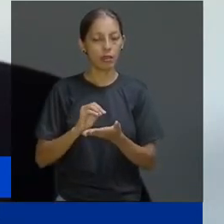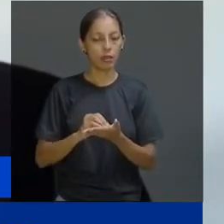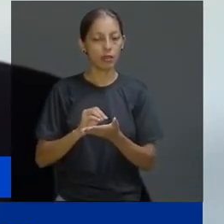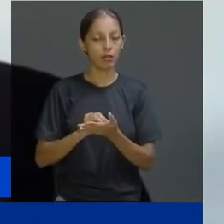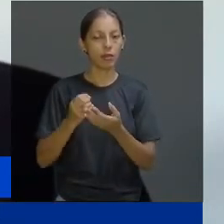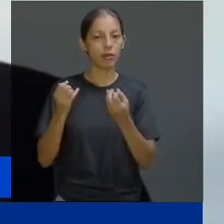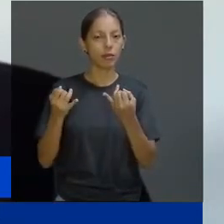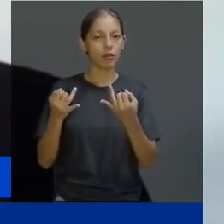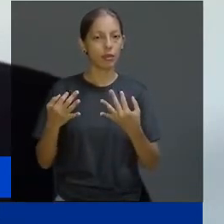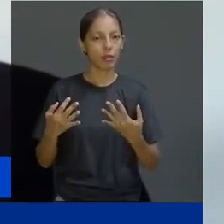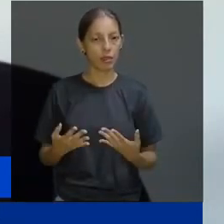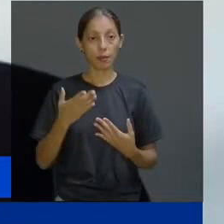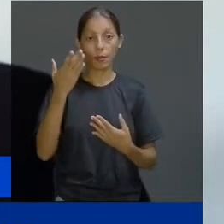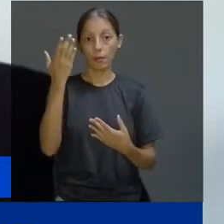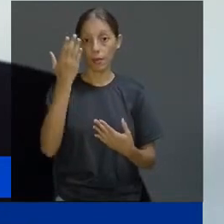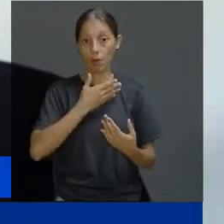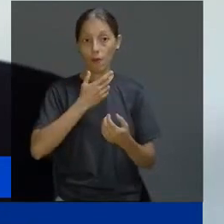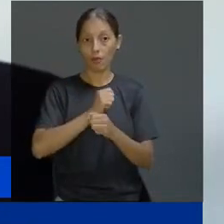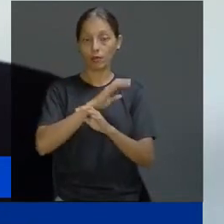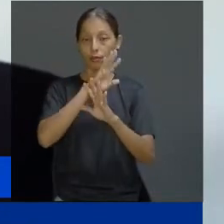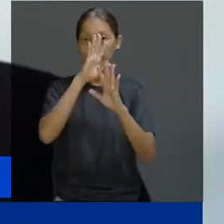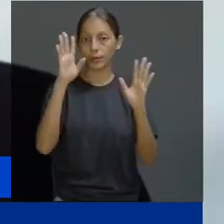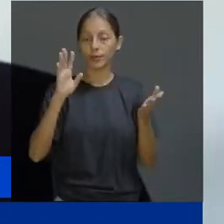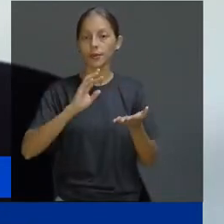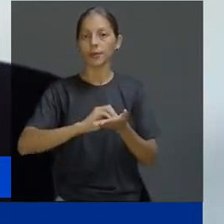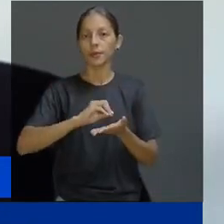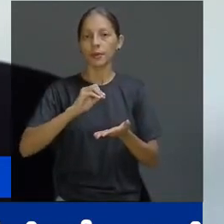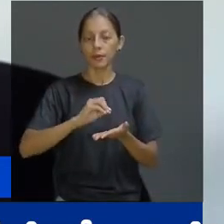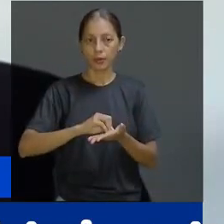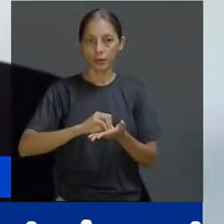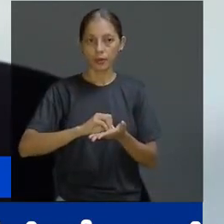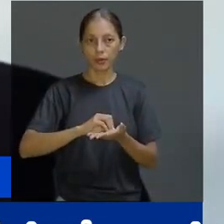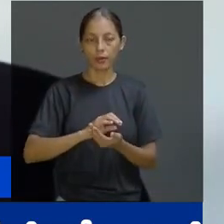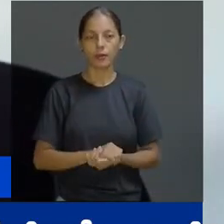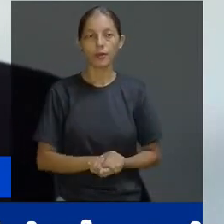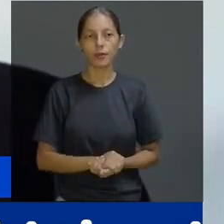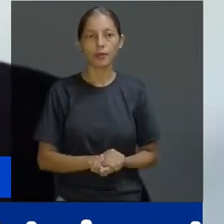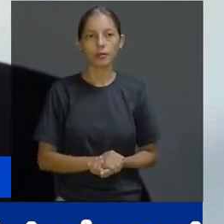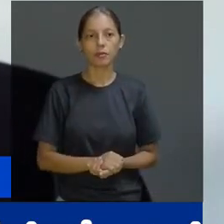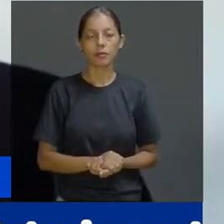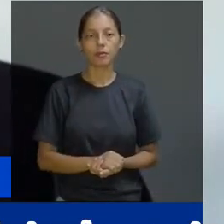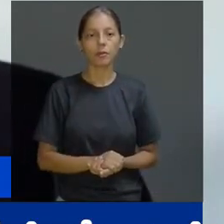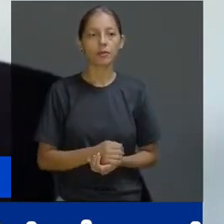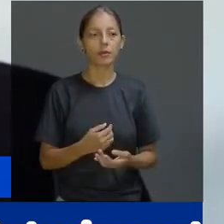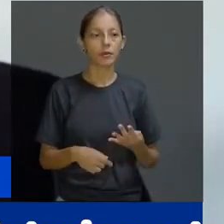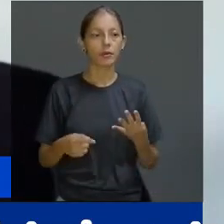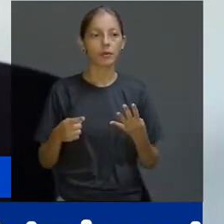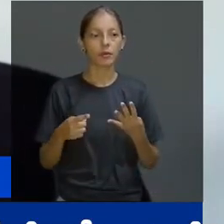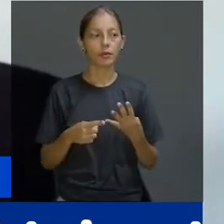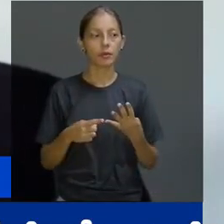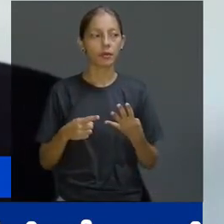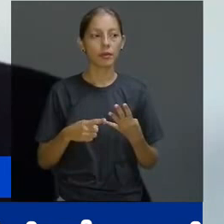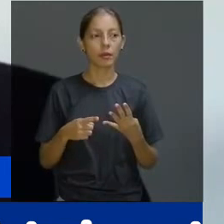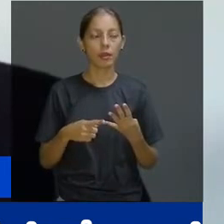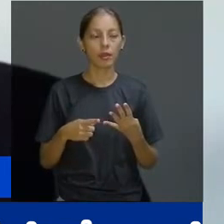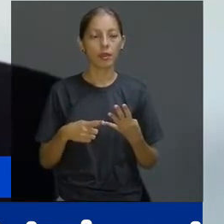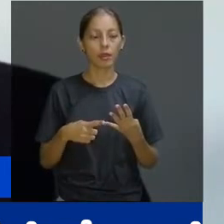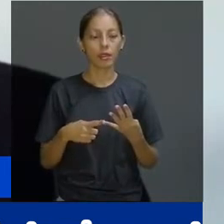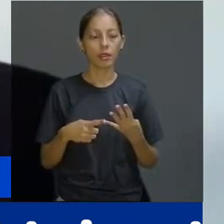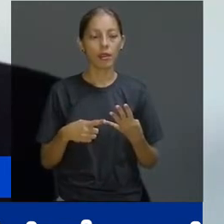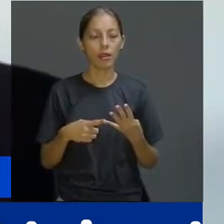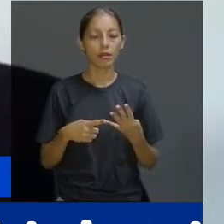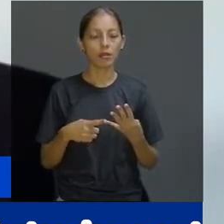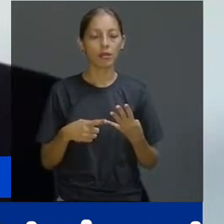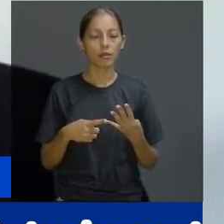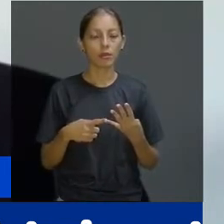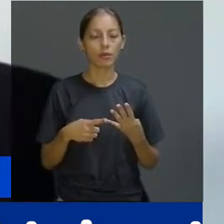as provas produzidas em juízo, se elas possuem relação com os fatos apurados na exordial. E, finalmente, violação